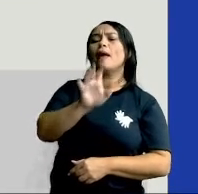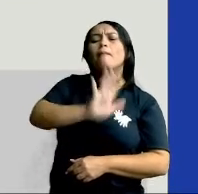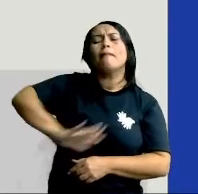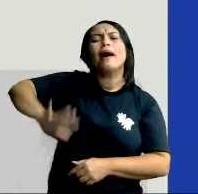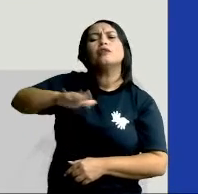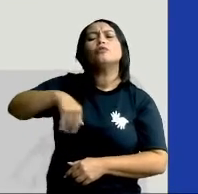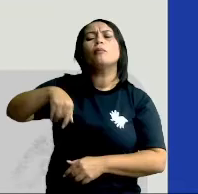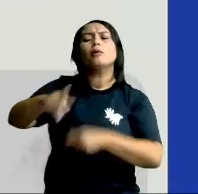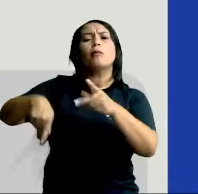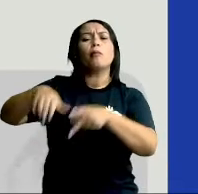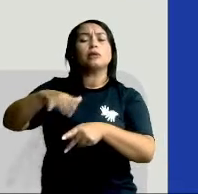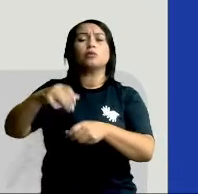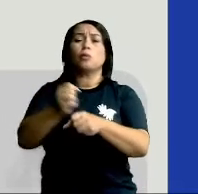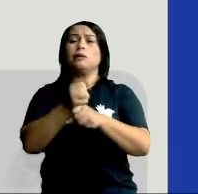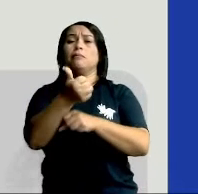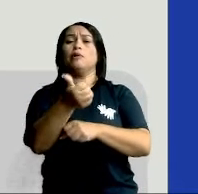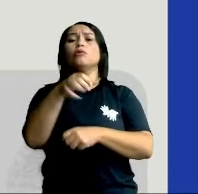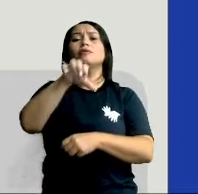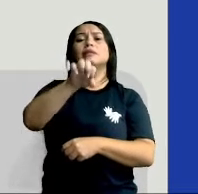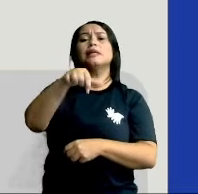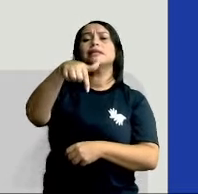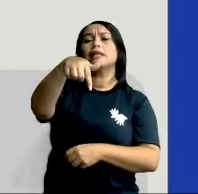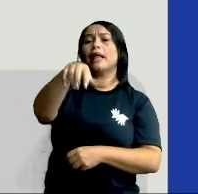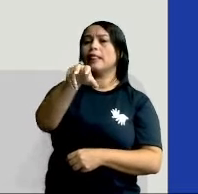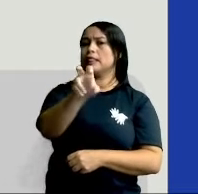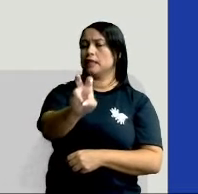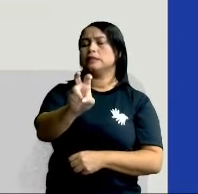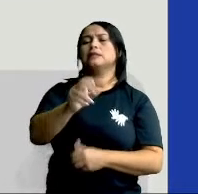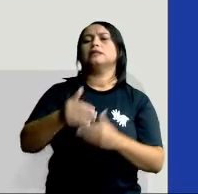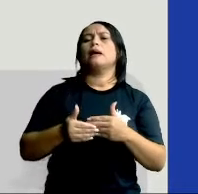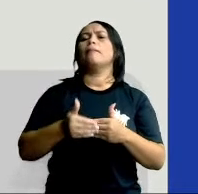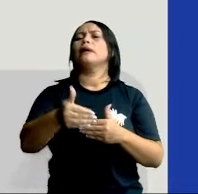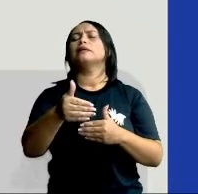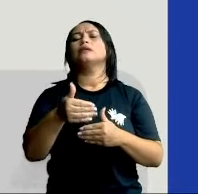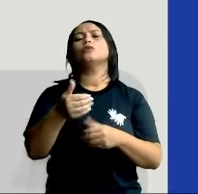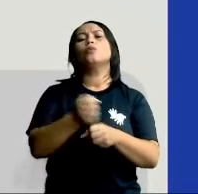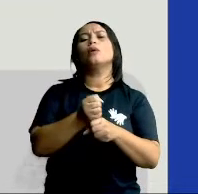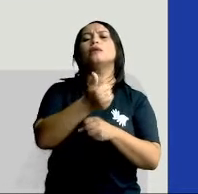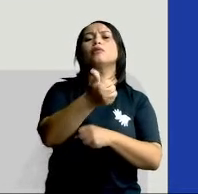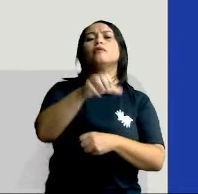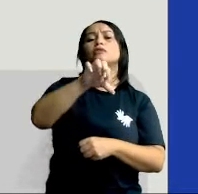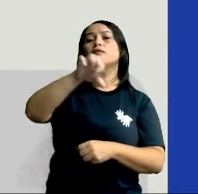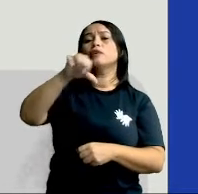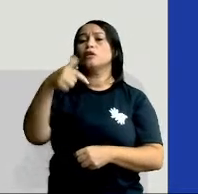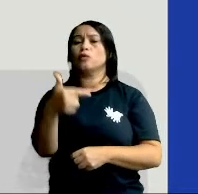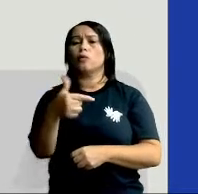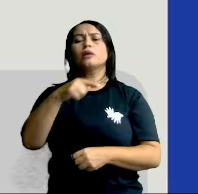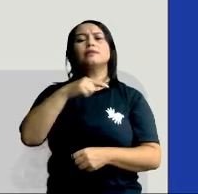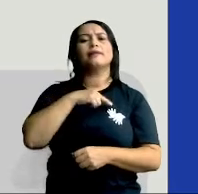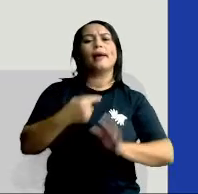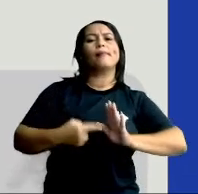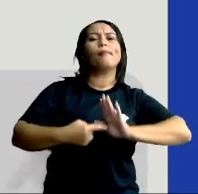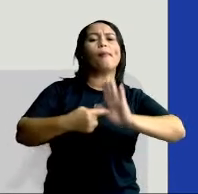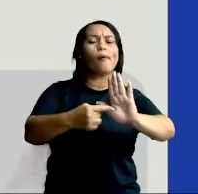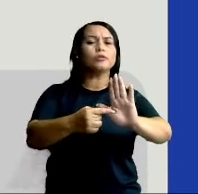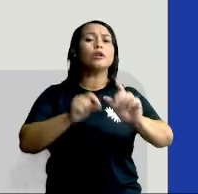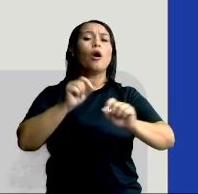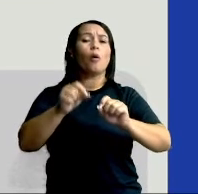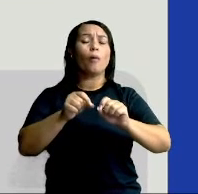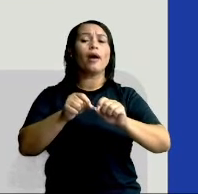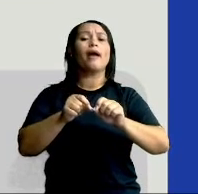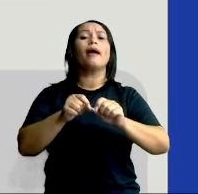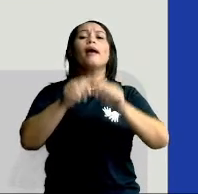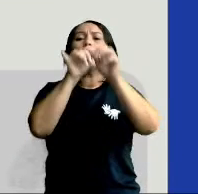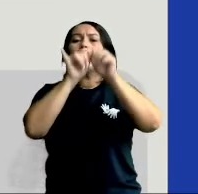municipais desde 1975. A partir de 1992, passou a publicá-las no Diário Oficial